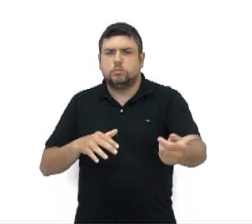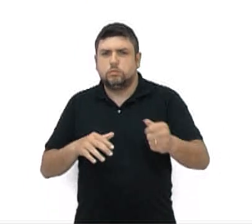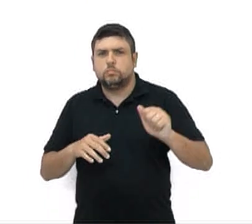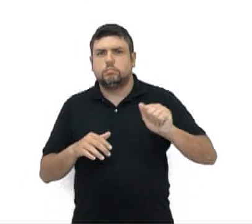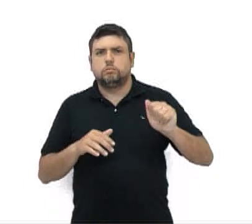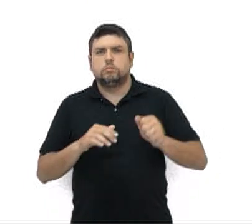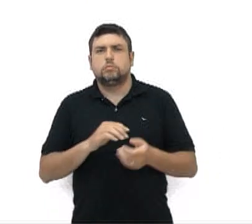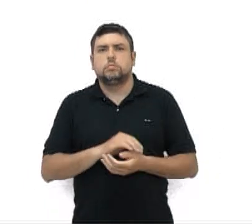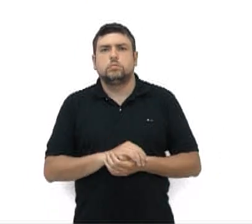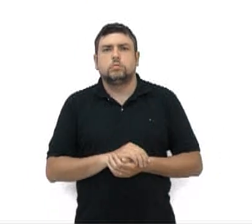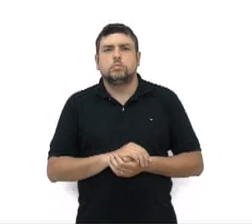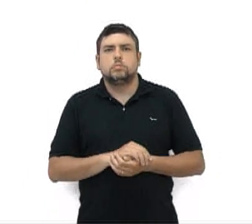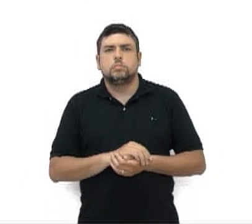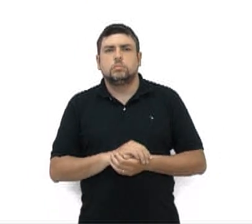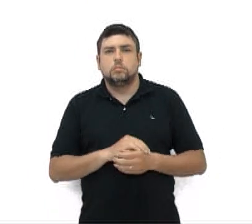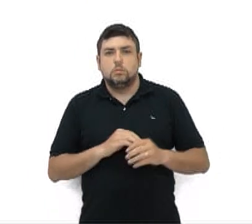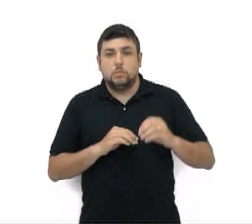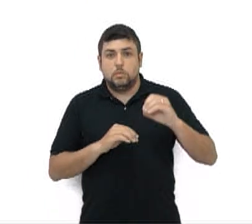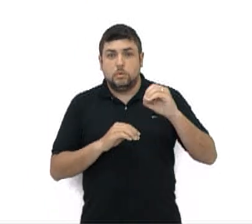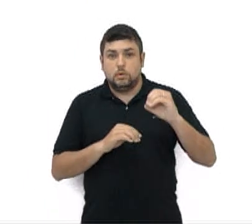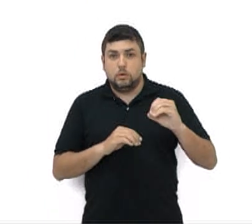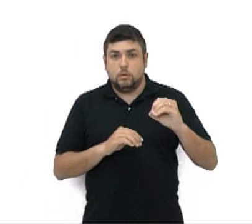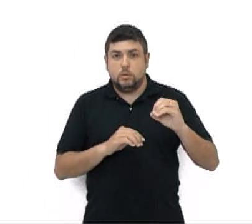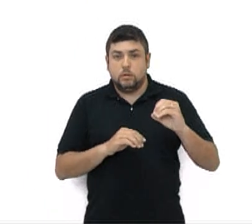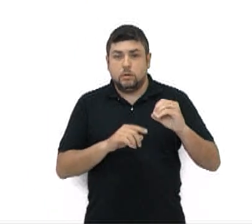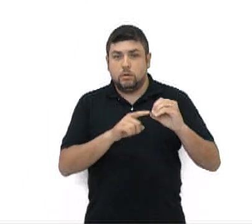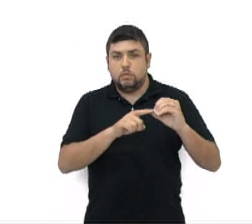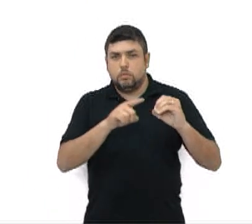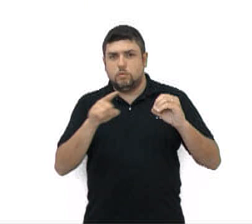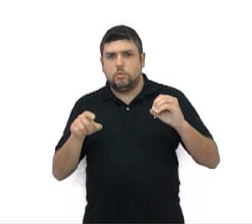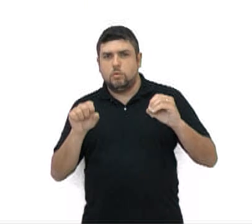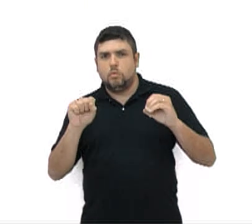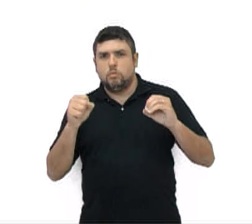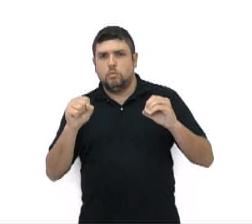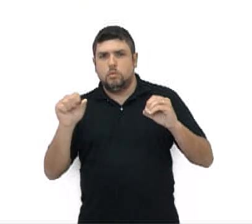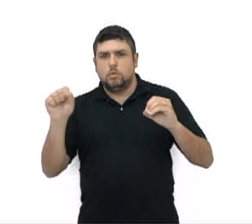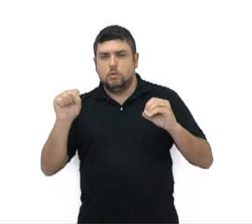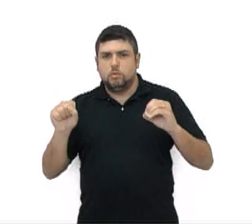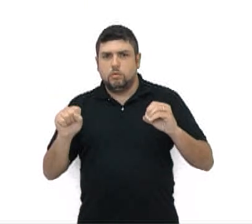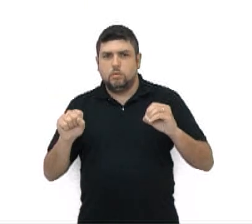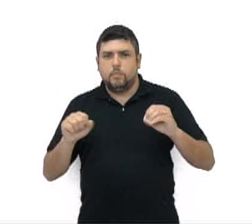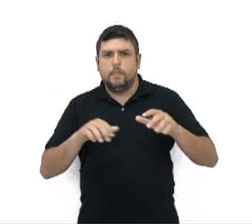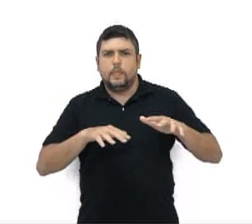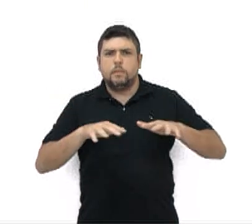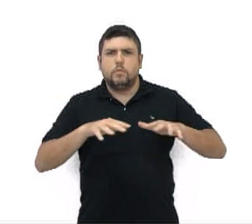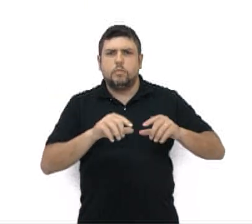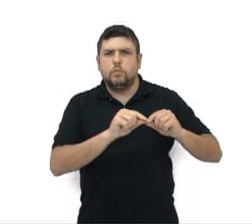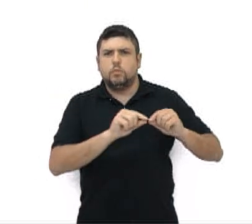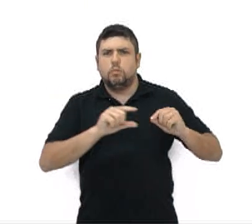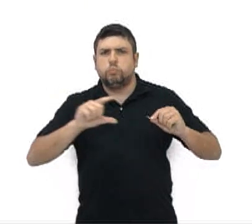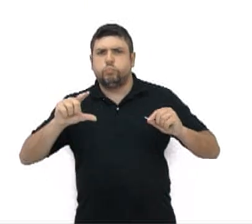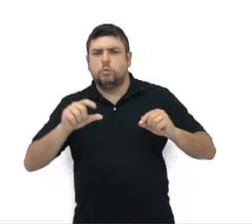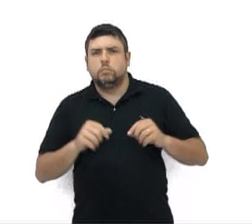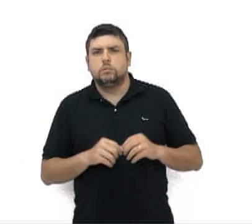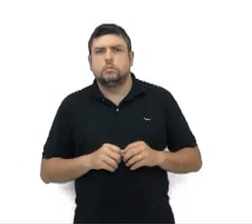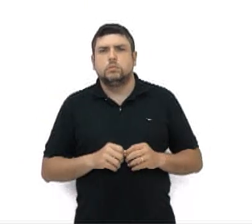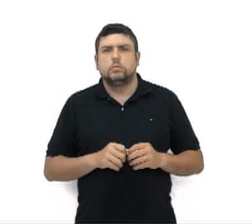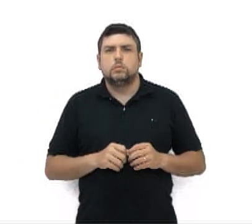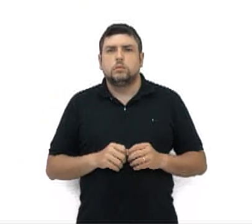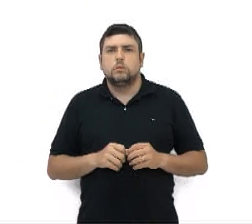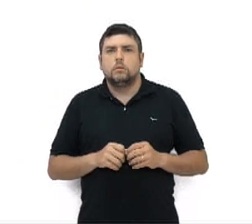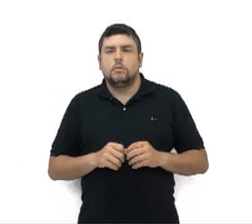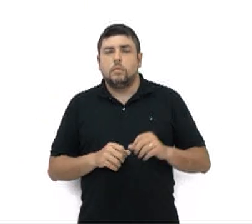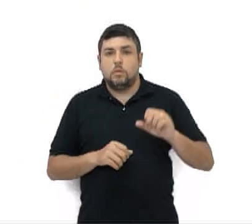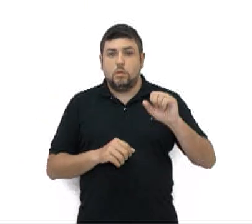4. Entre os instantes 0 e 8 segundos, o movimento é progressivo. E 8, no instante de 8